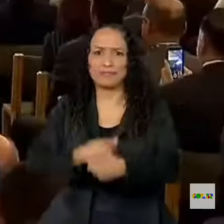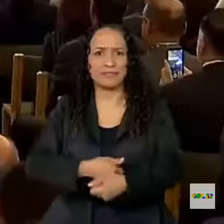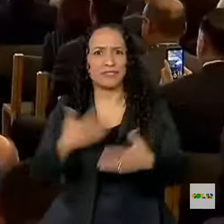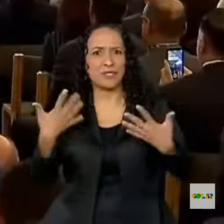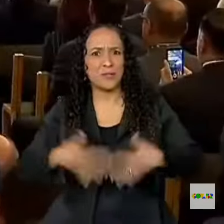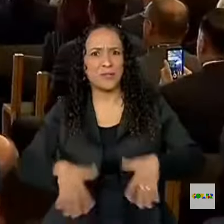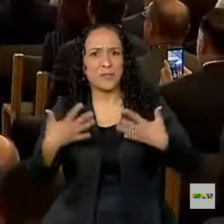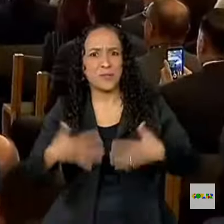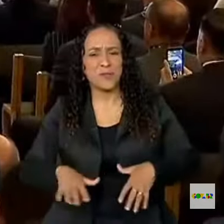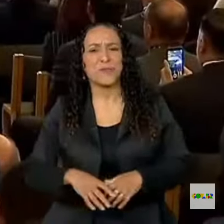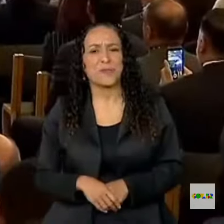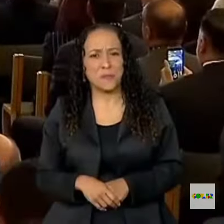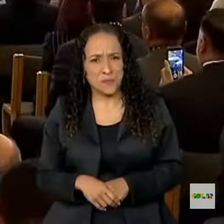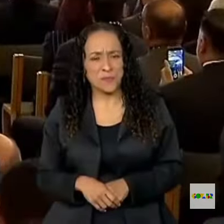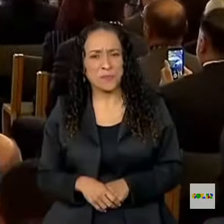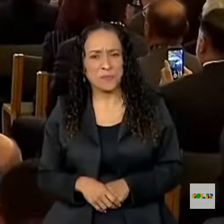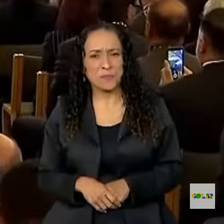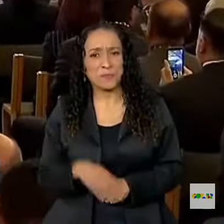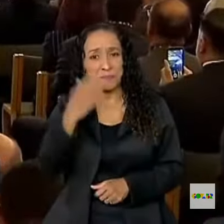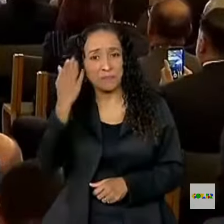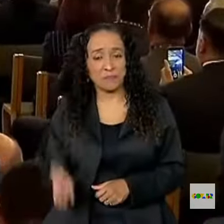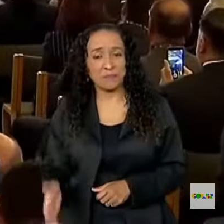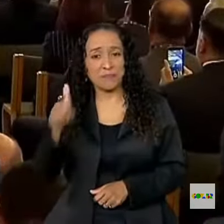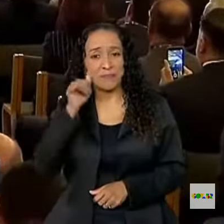excepcional e ela